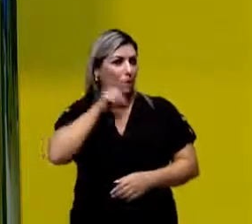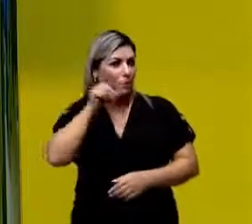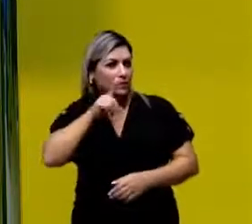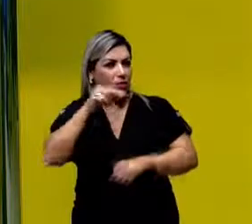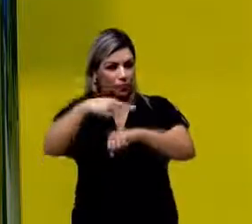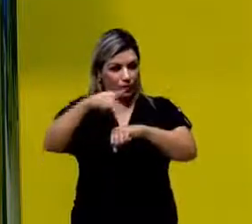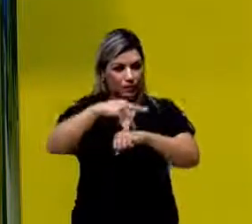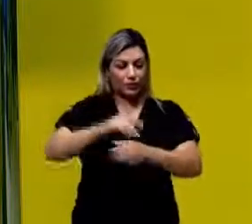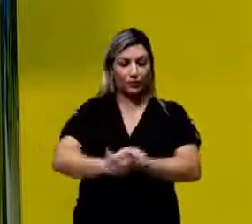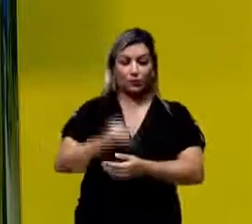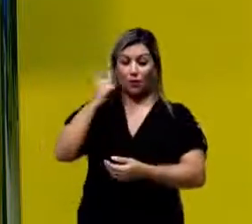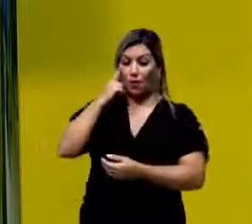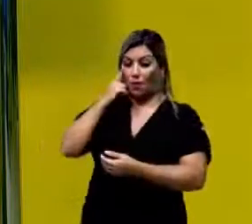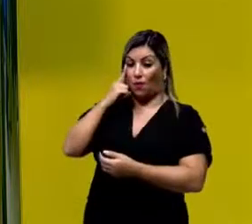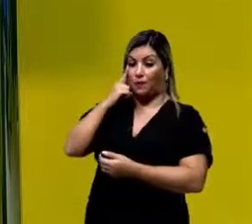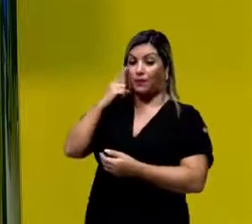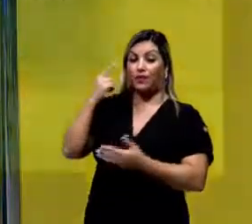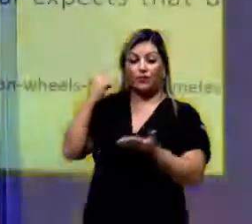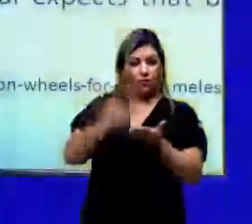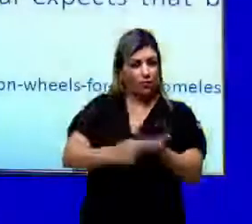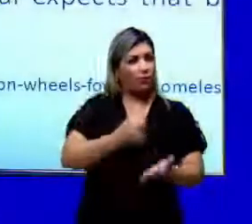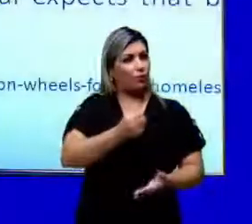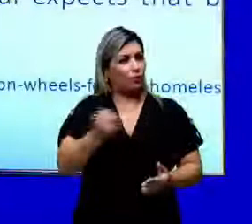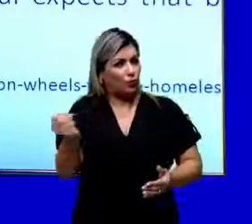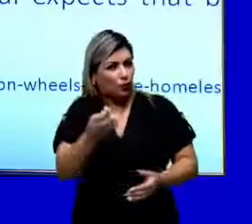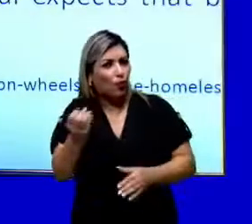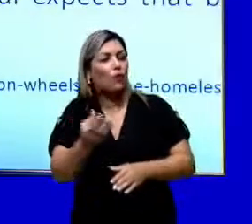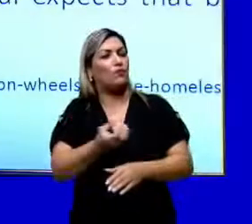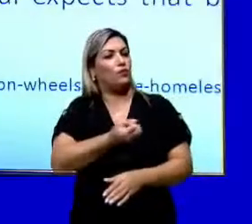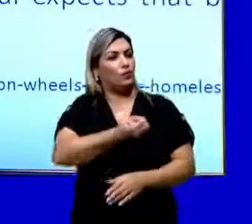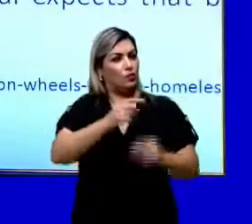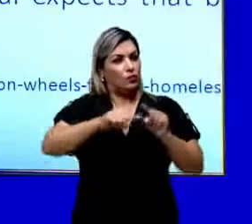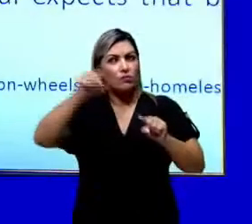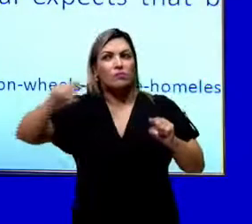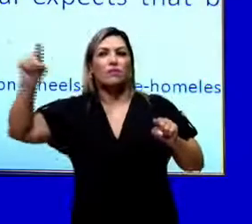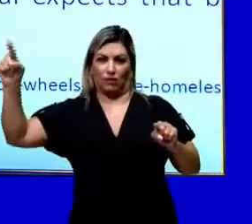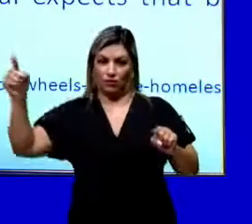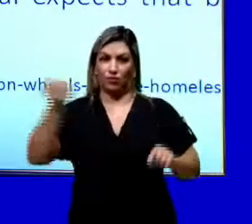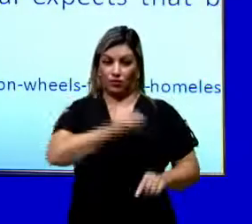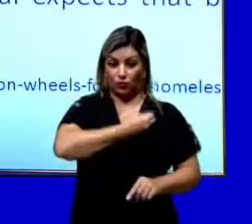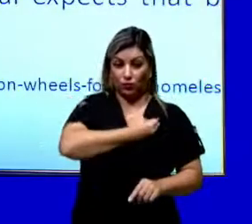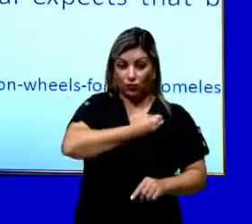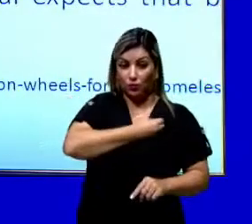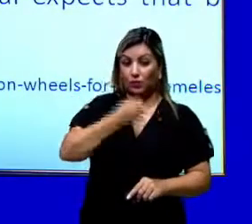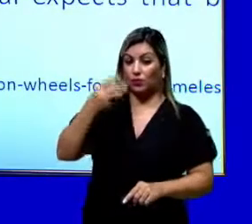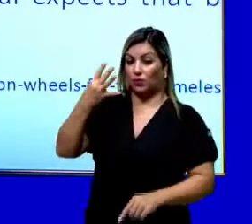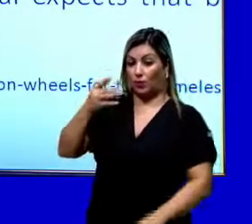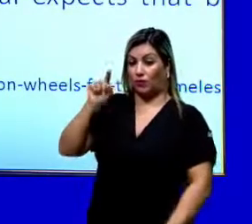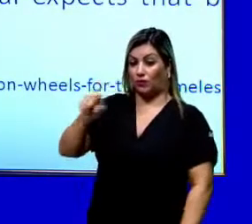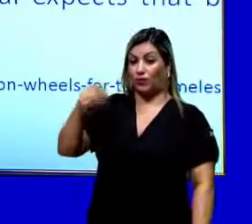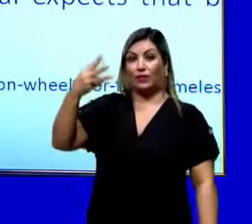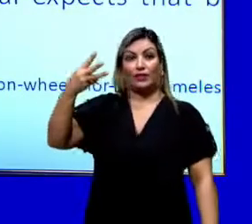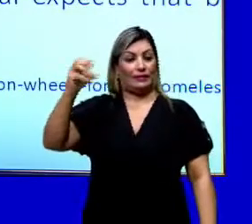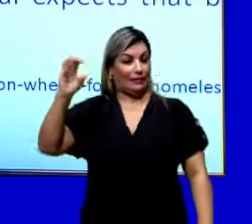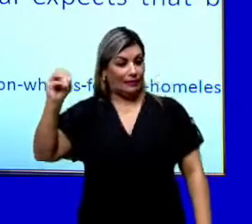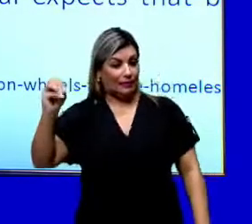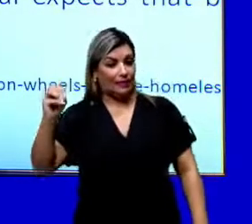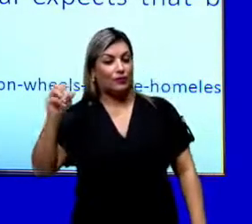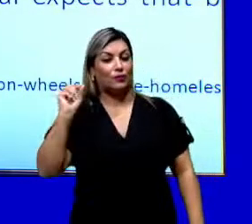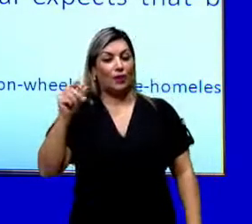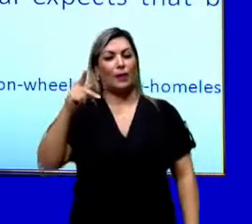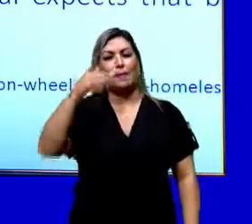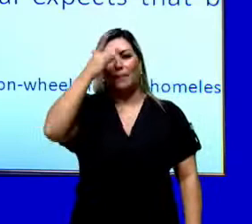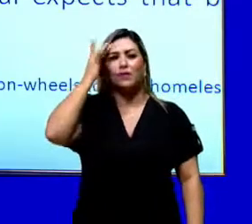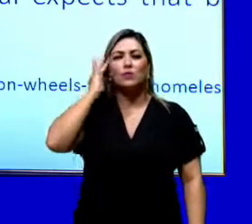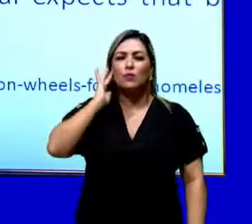em que o recente Siri Number has four thousand three hundred people Living on the